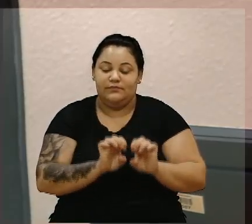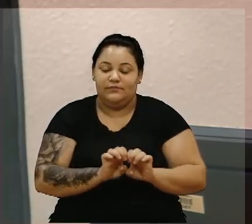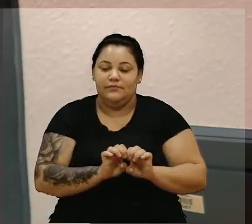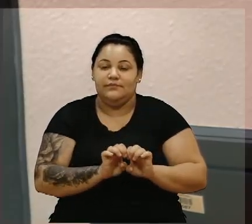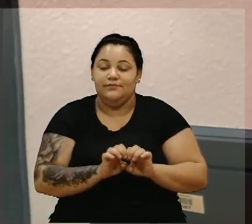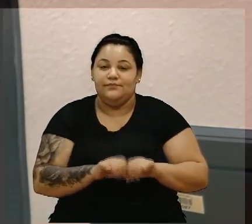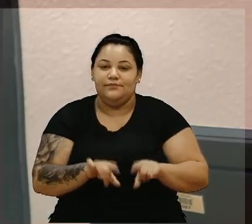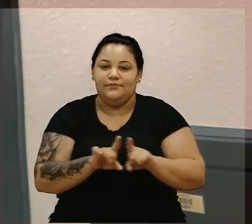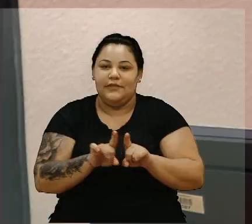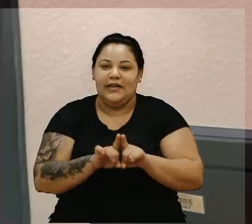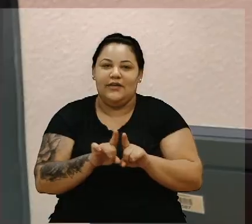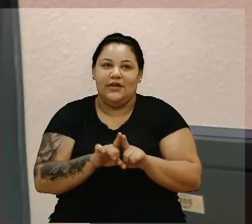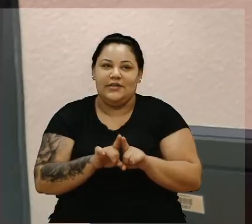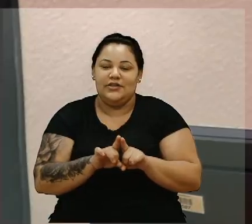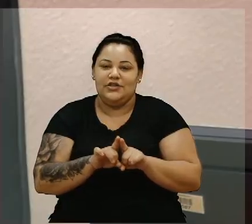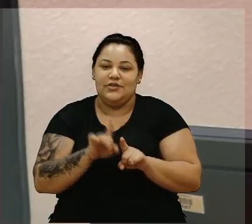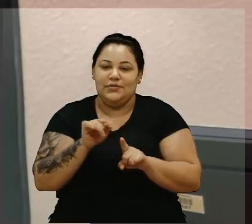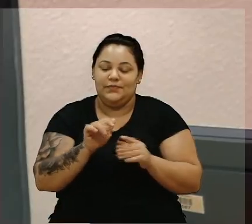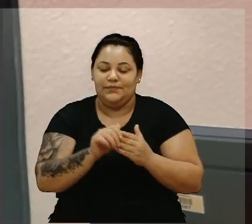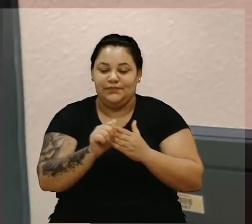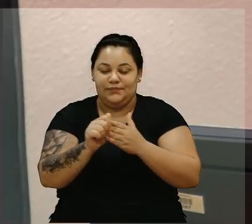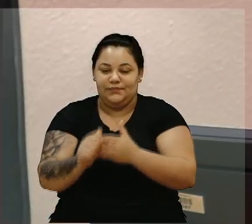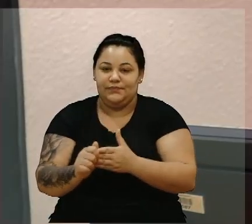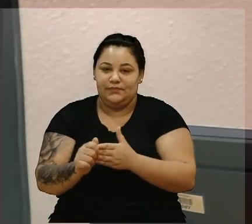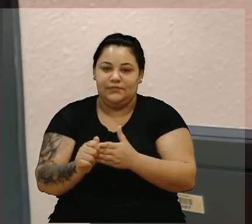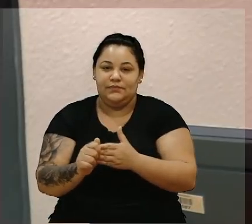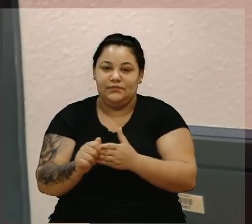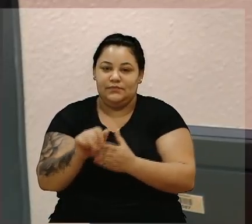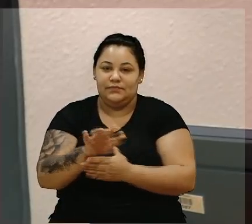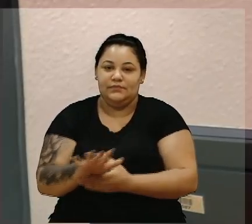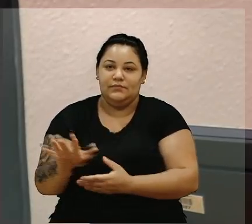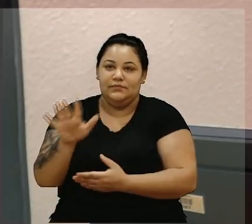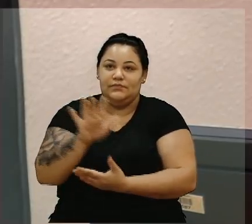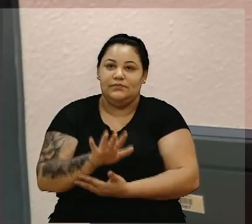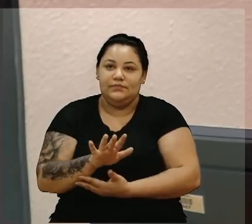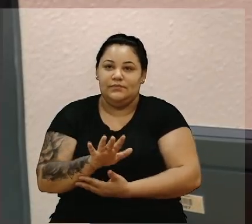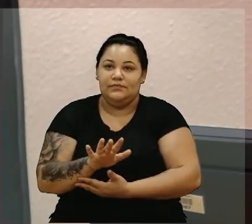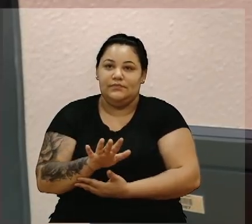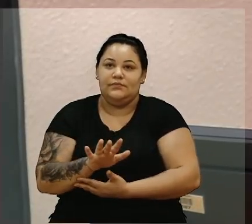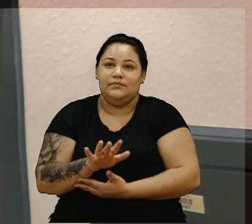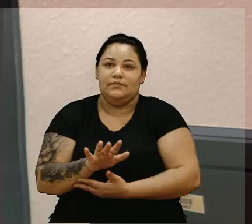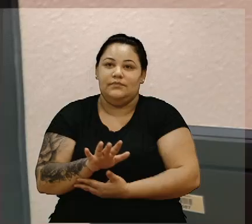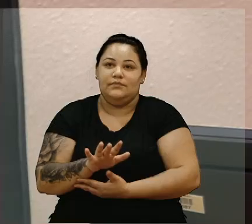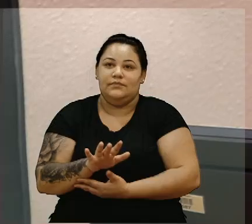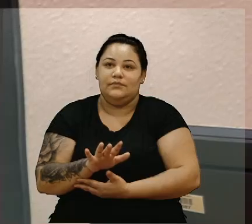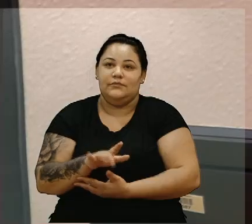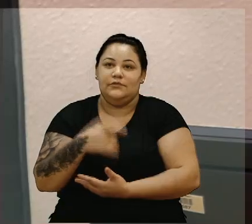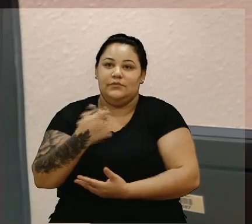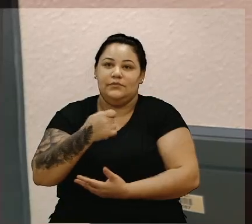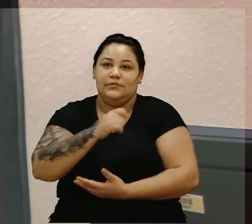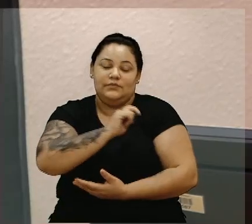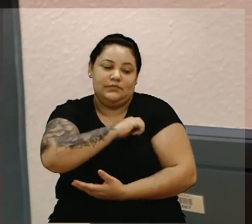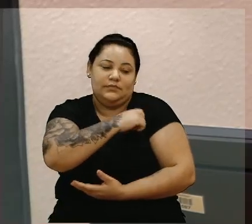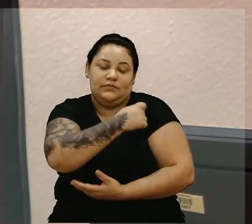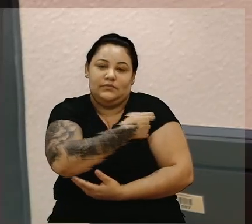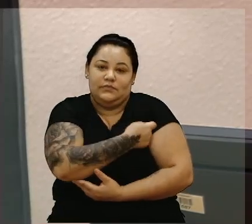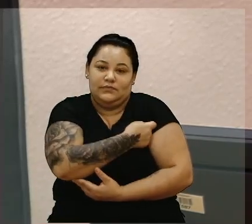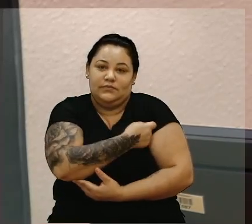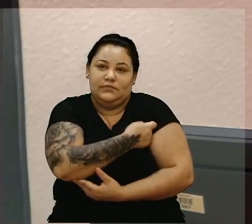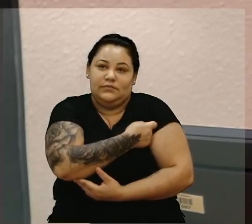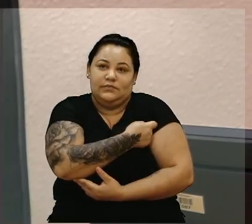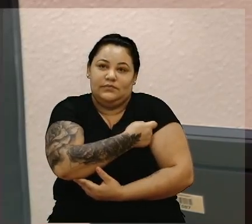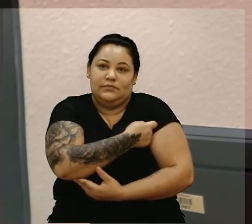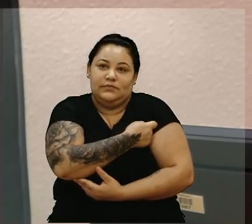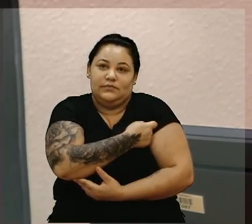demais diretores que estão acompanhando e a comunidade em geral, a gente precisa de uma fiscalização mais